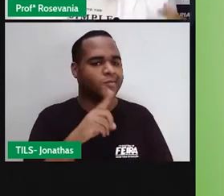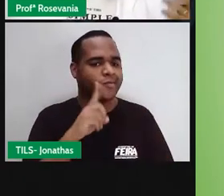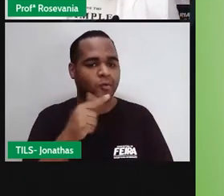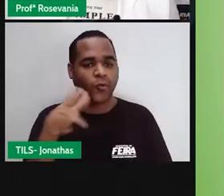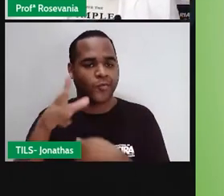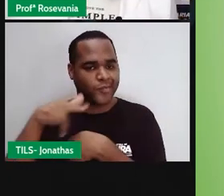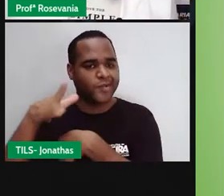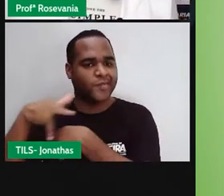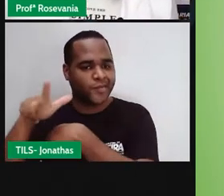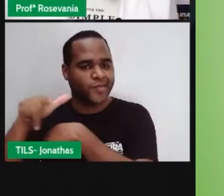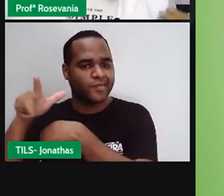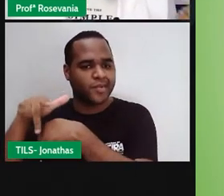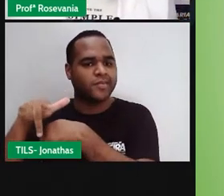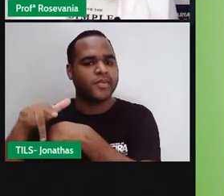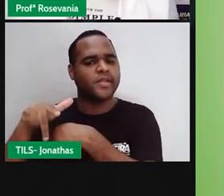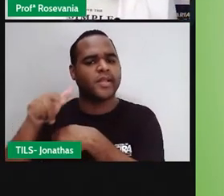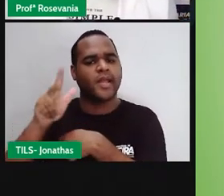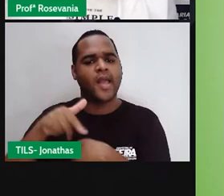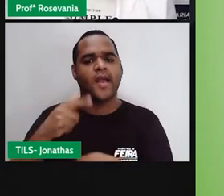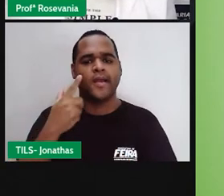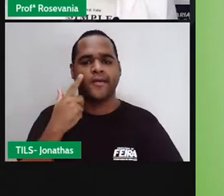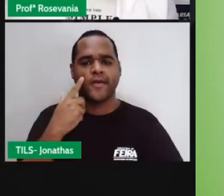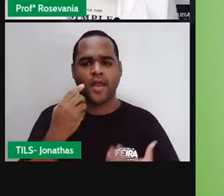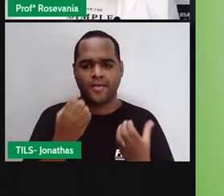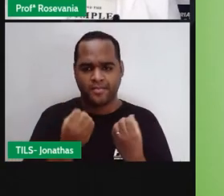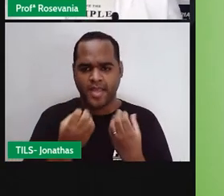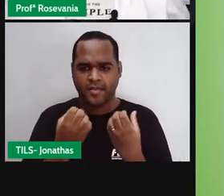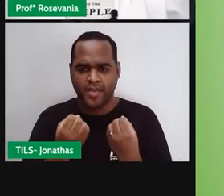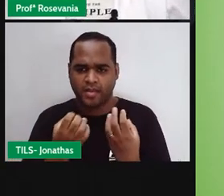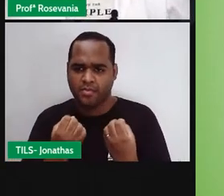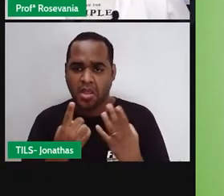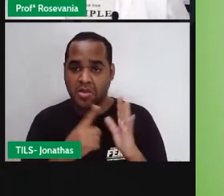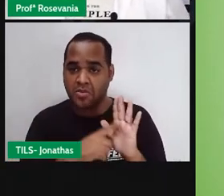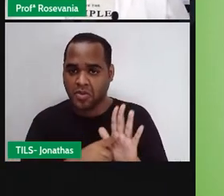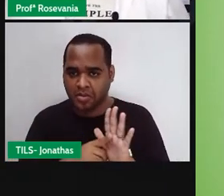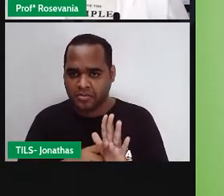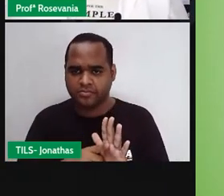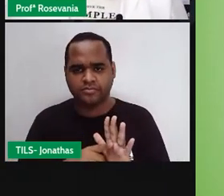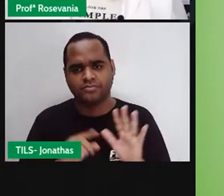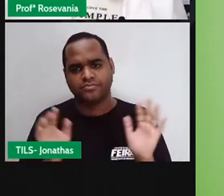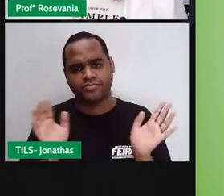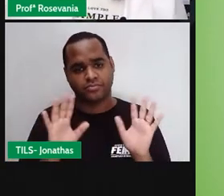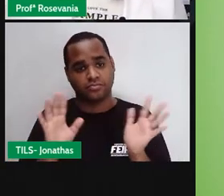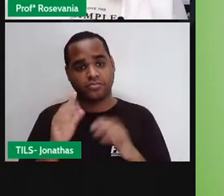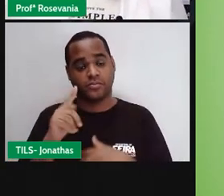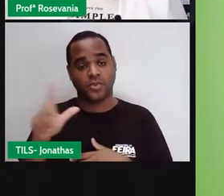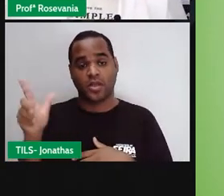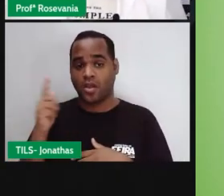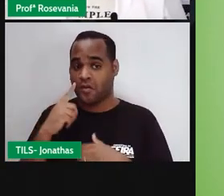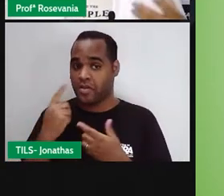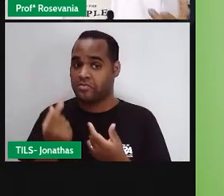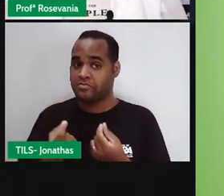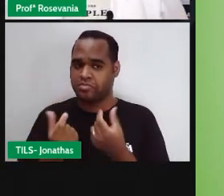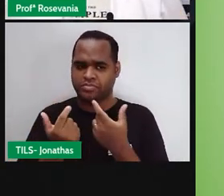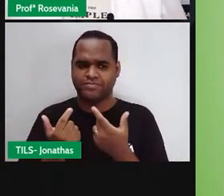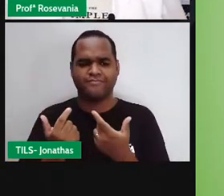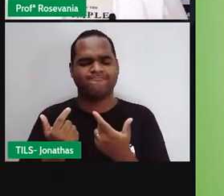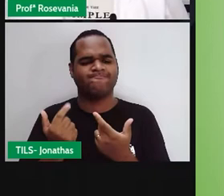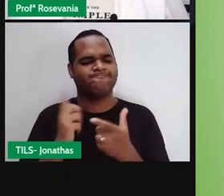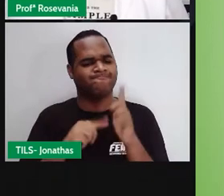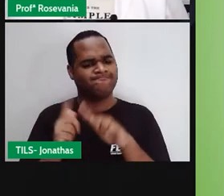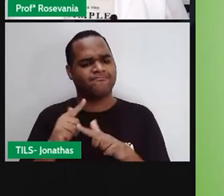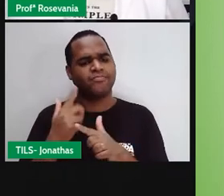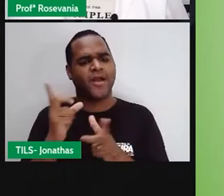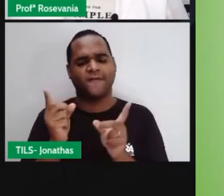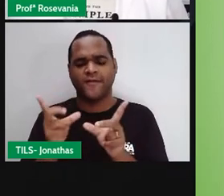seus países, não estava tão boa assim. Aí o que que aconteceu? Eu tinha uma produtividade alta, mas não tinha para